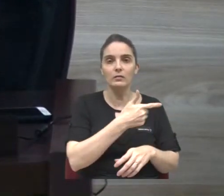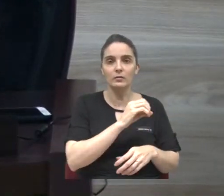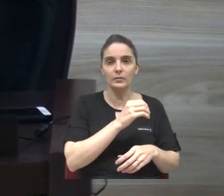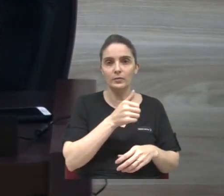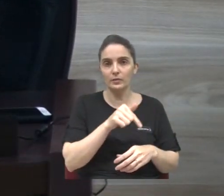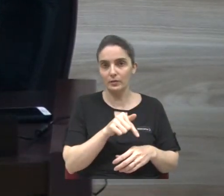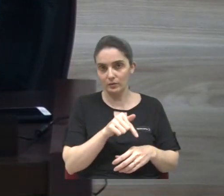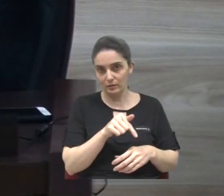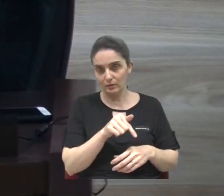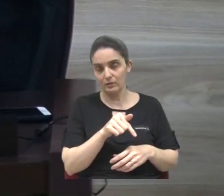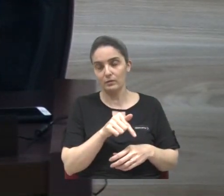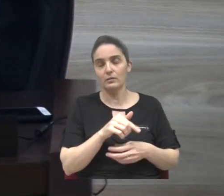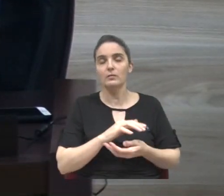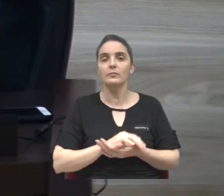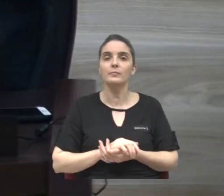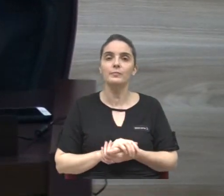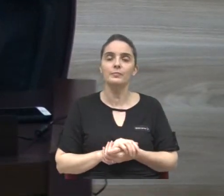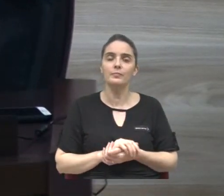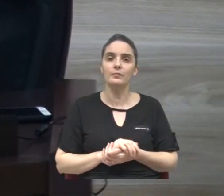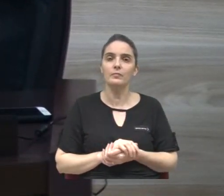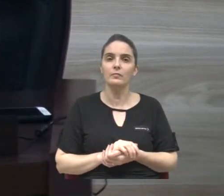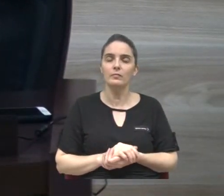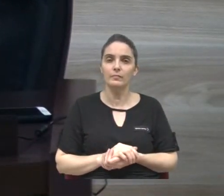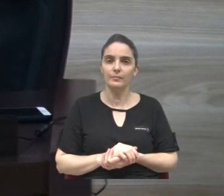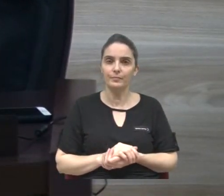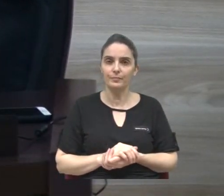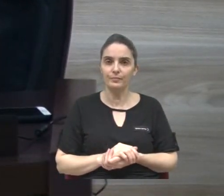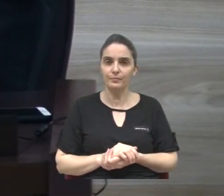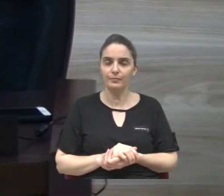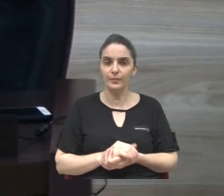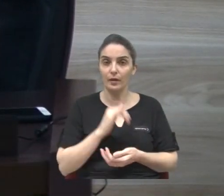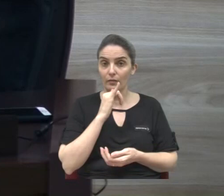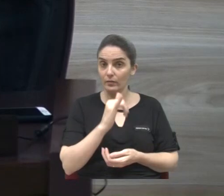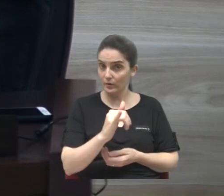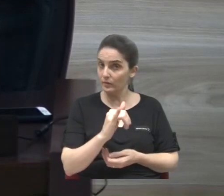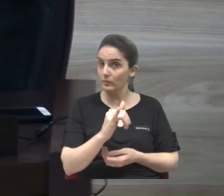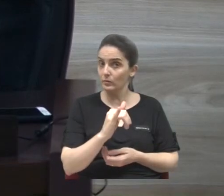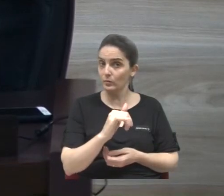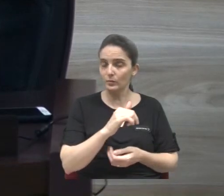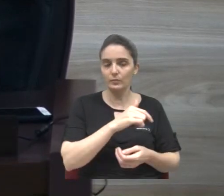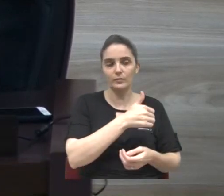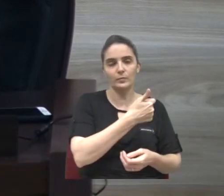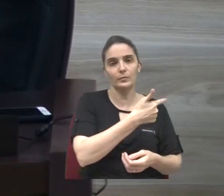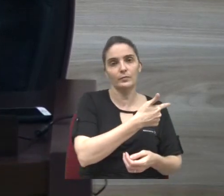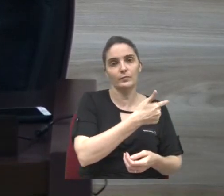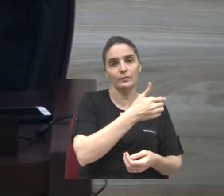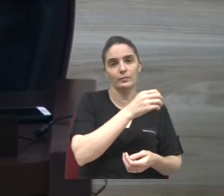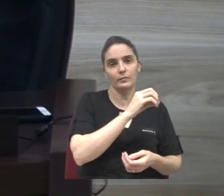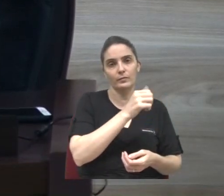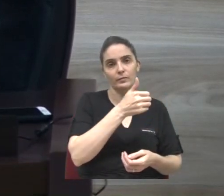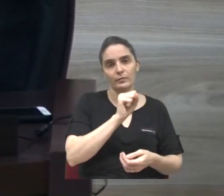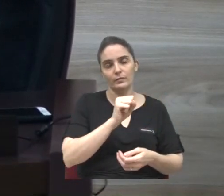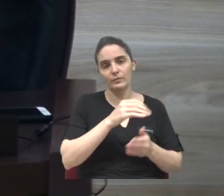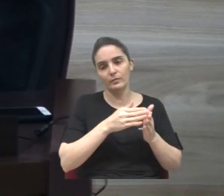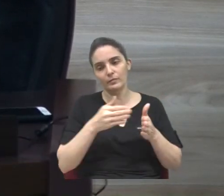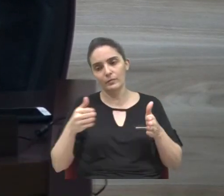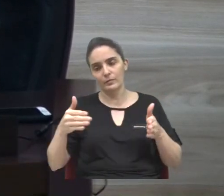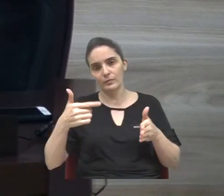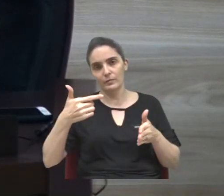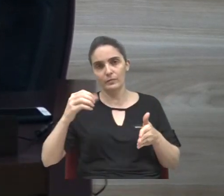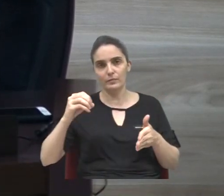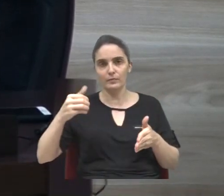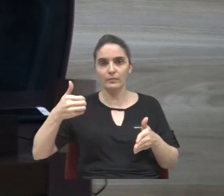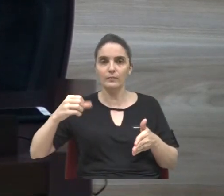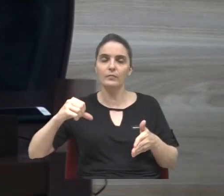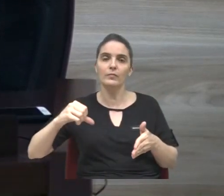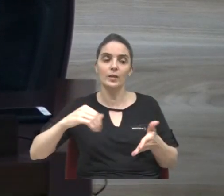275 e 288. Notificações entre 2018 e 2019 foram feitas pela Secretaria Municipal de Obras e Serviço